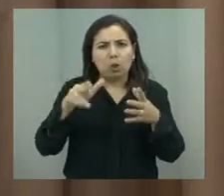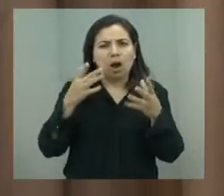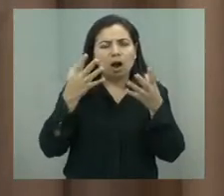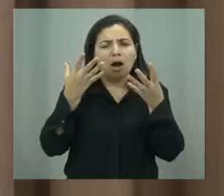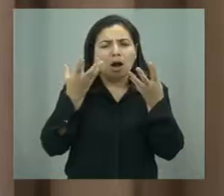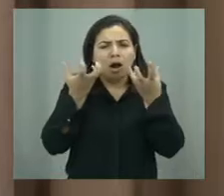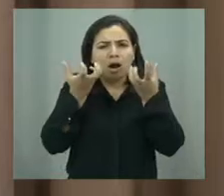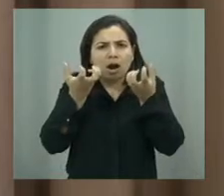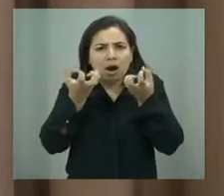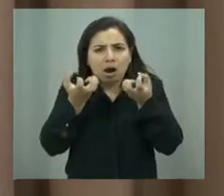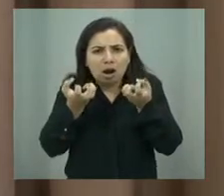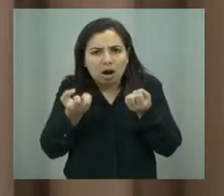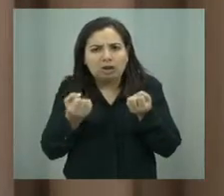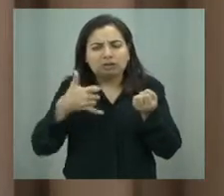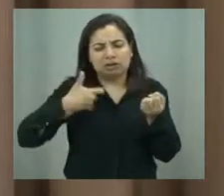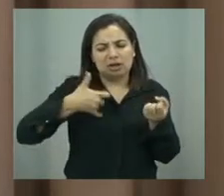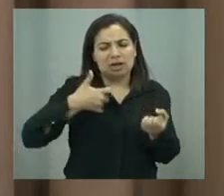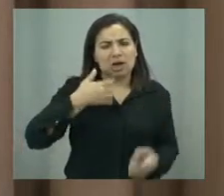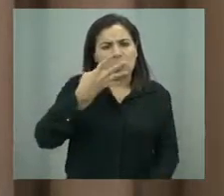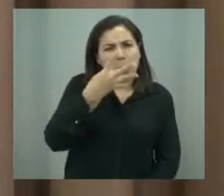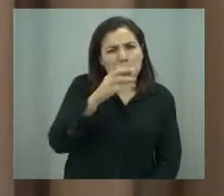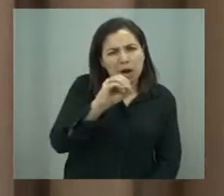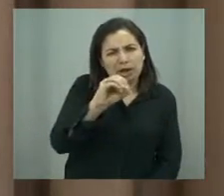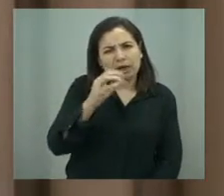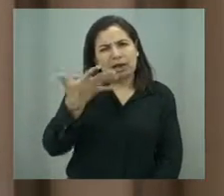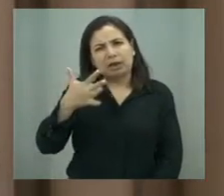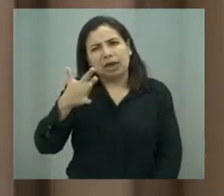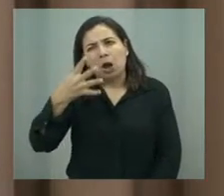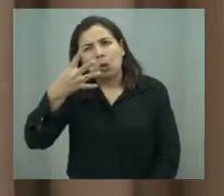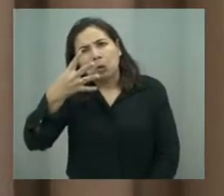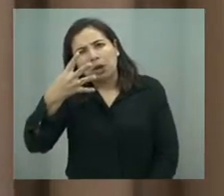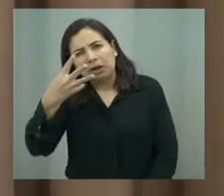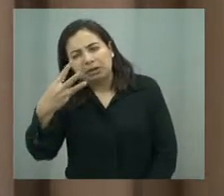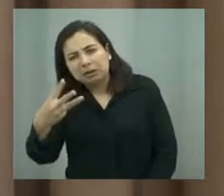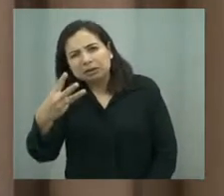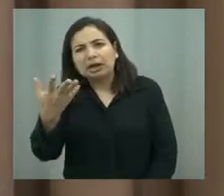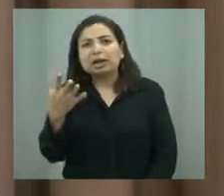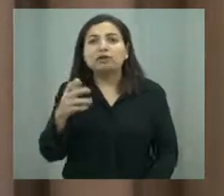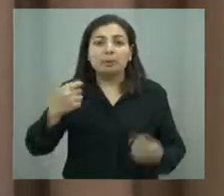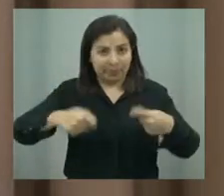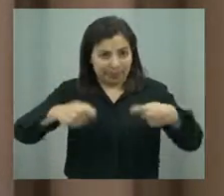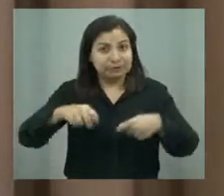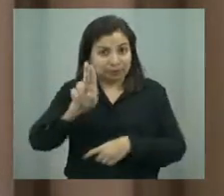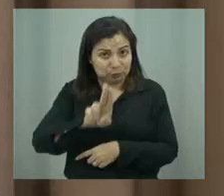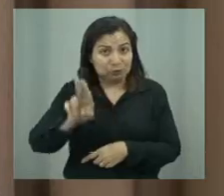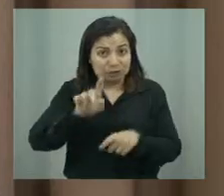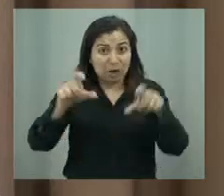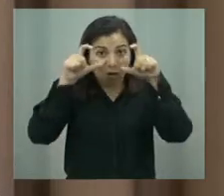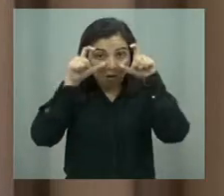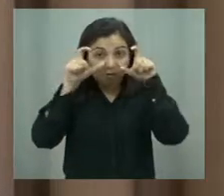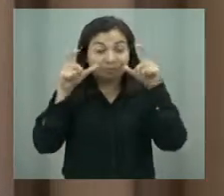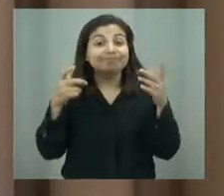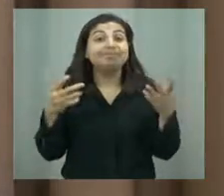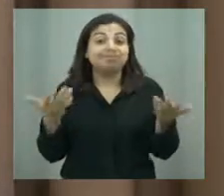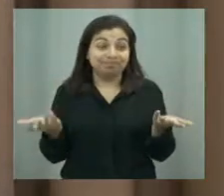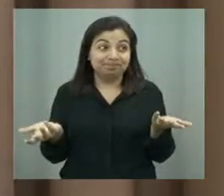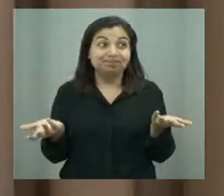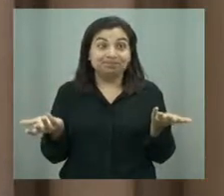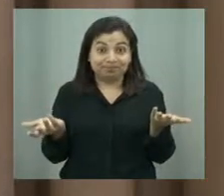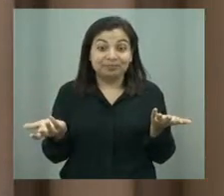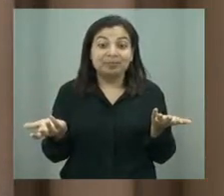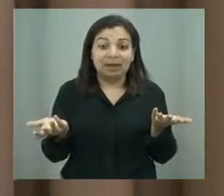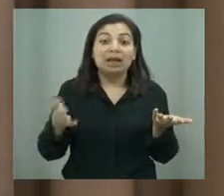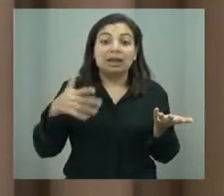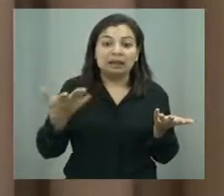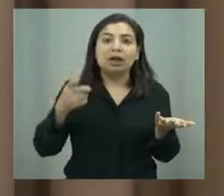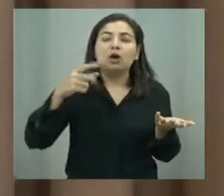tem, assim, lá pelos 40 anos, né, 40 e pouquinho, a gente já não tem que usar óculos, pois o ouvido também cansa. Assim, eu